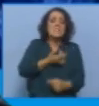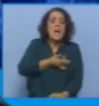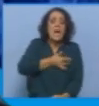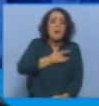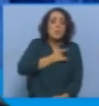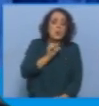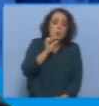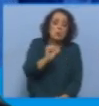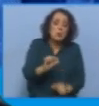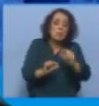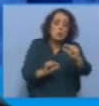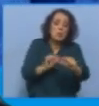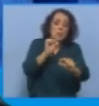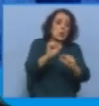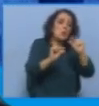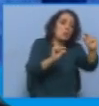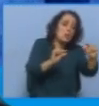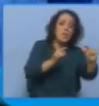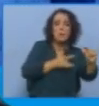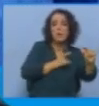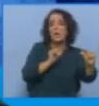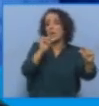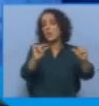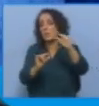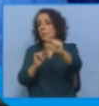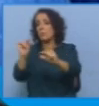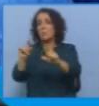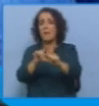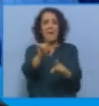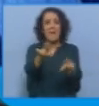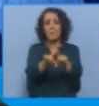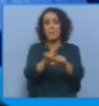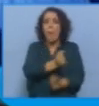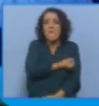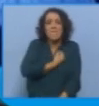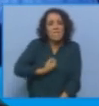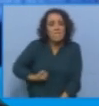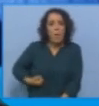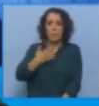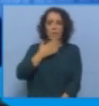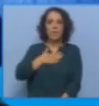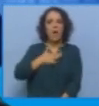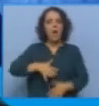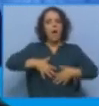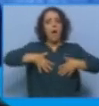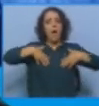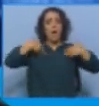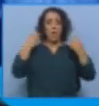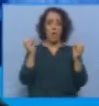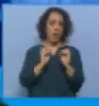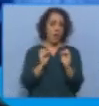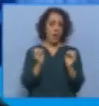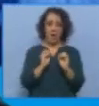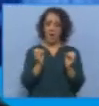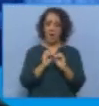a alguns, é uma ração de fome que não nos satisfaz e